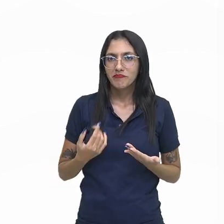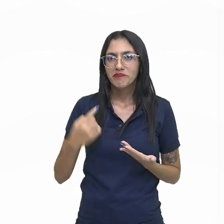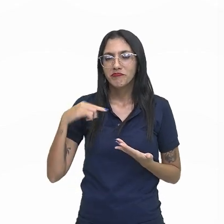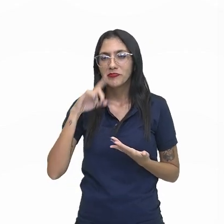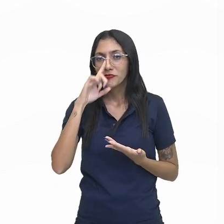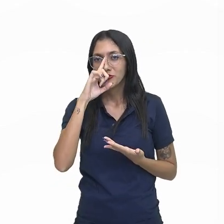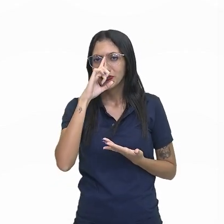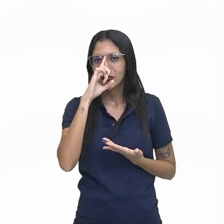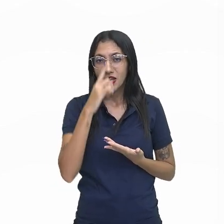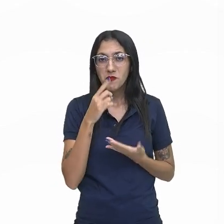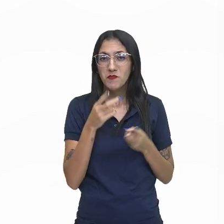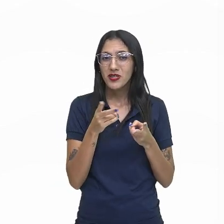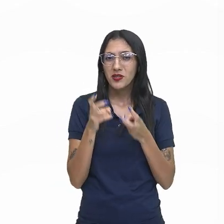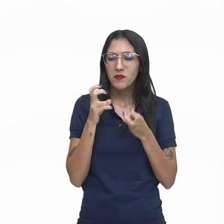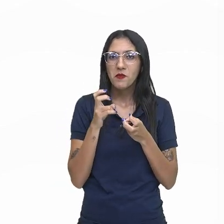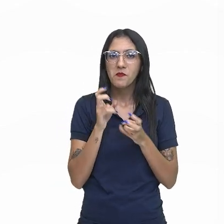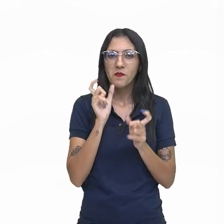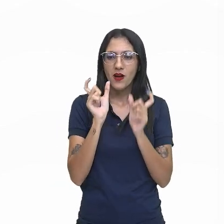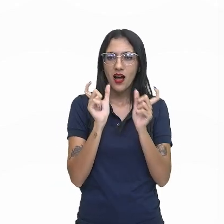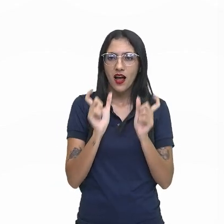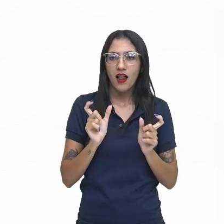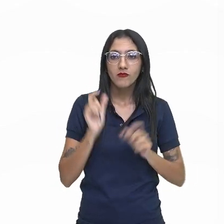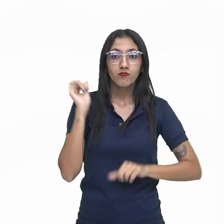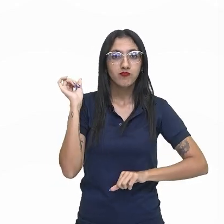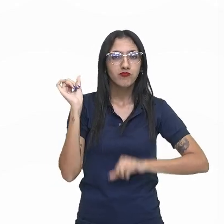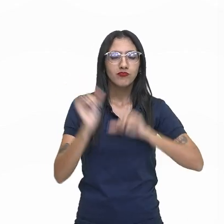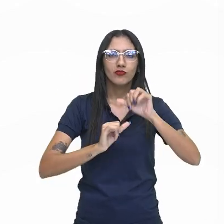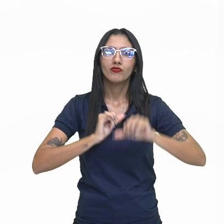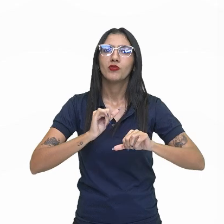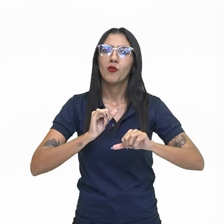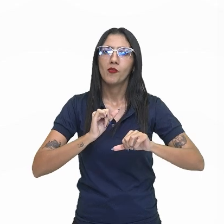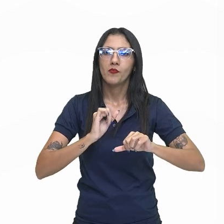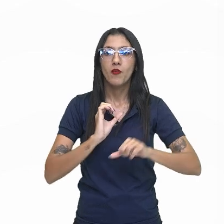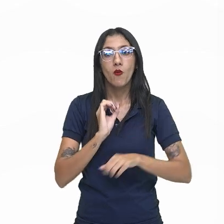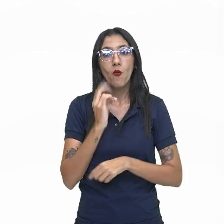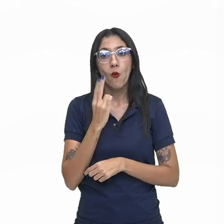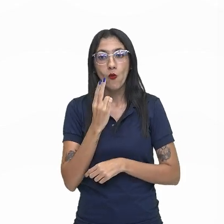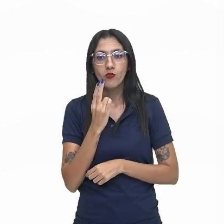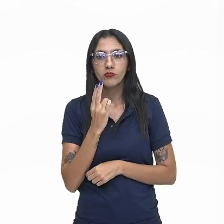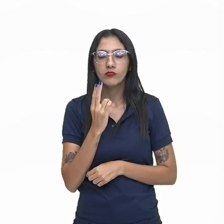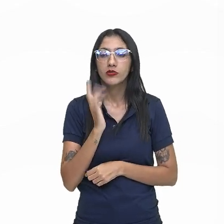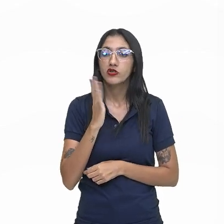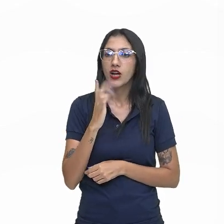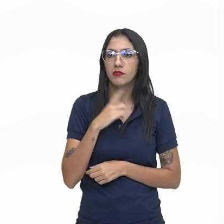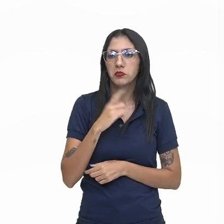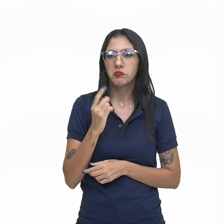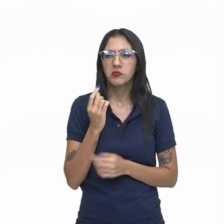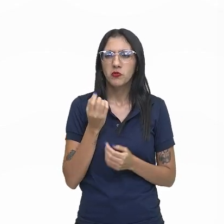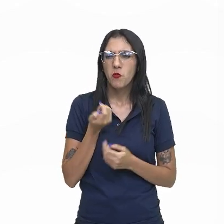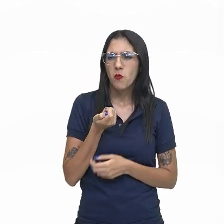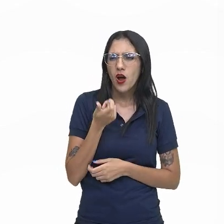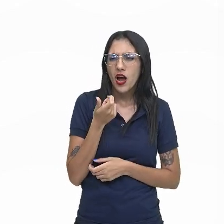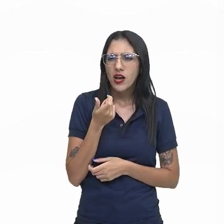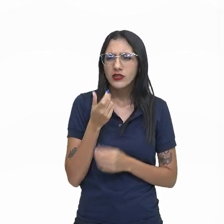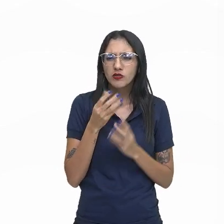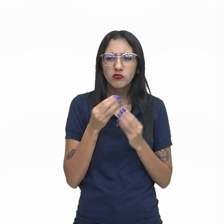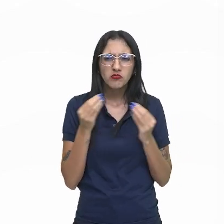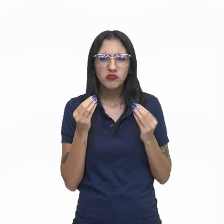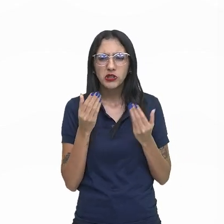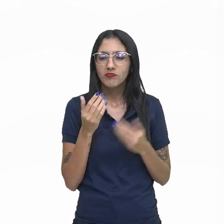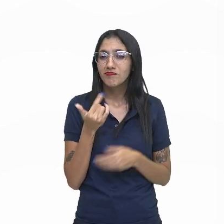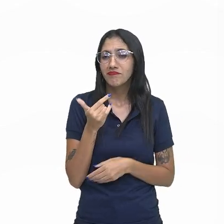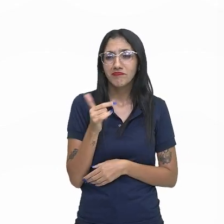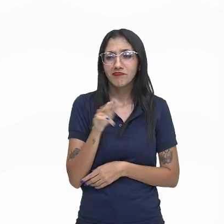que tem palavras que se transformaram, ou elas já estão à margem. A gente não